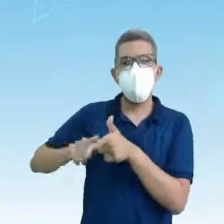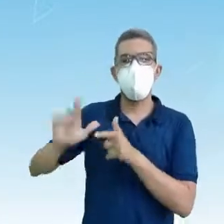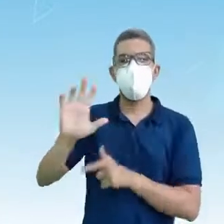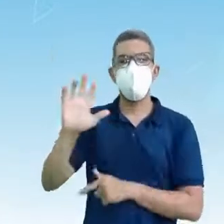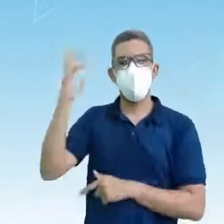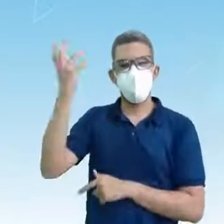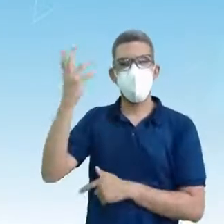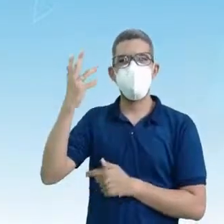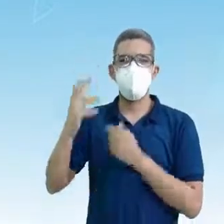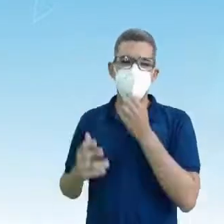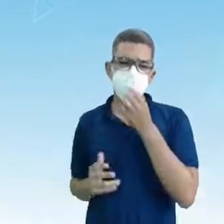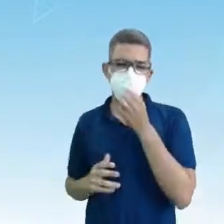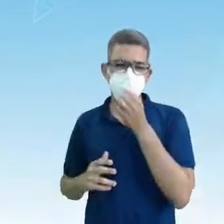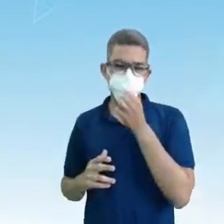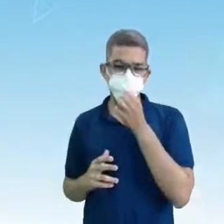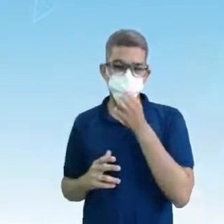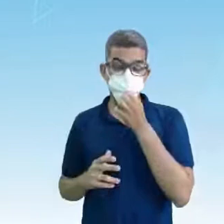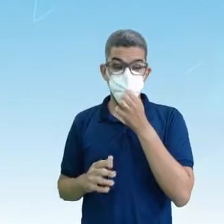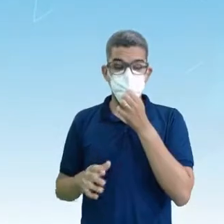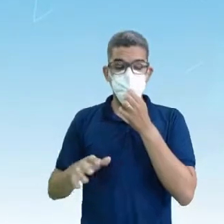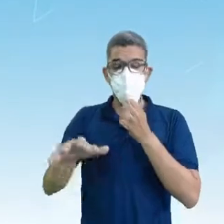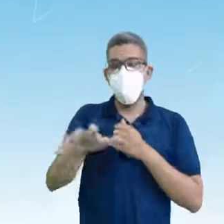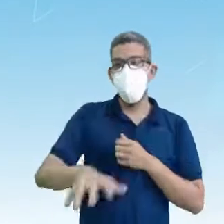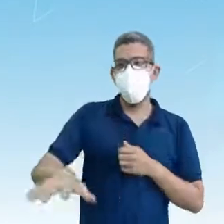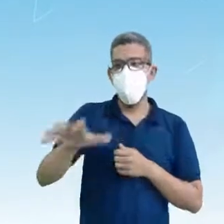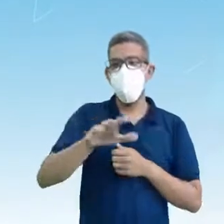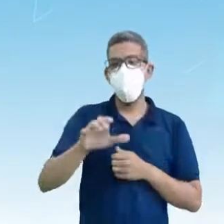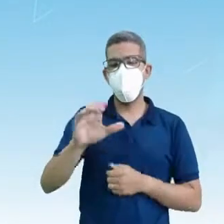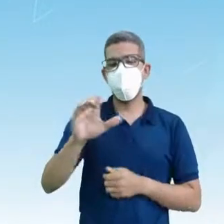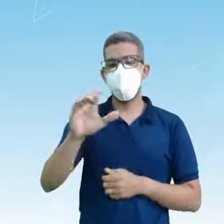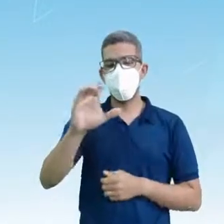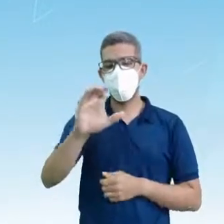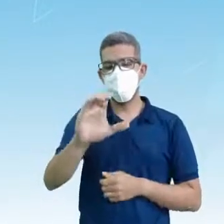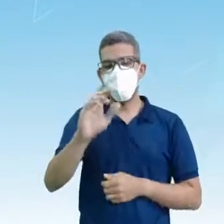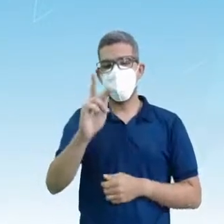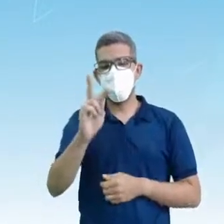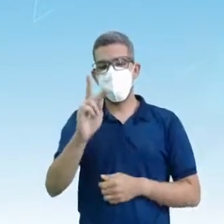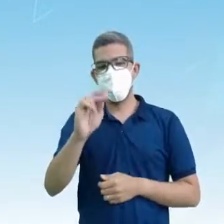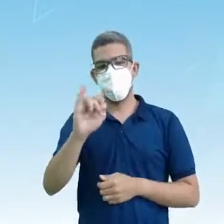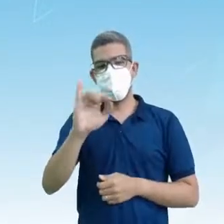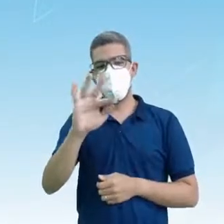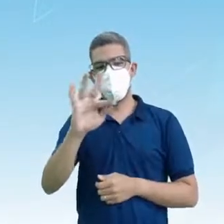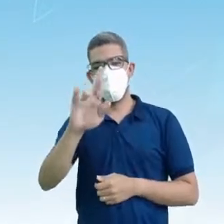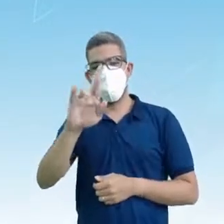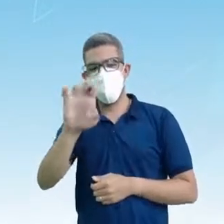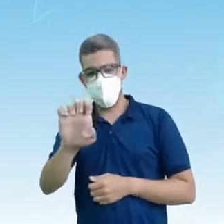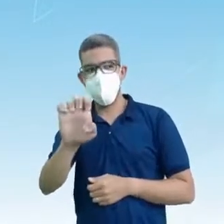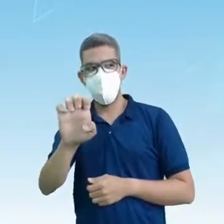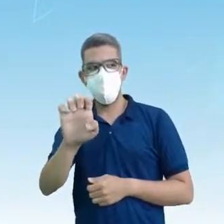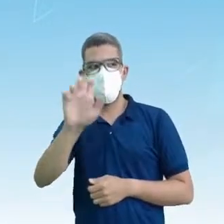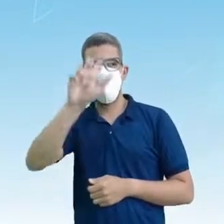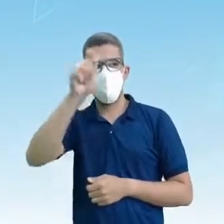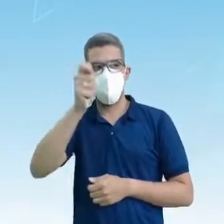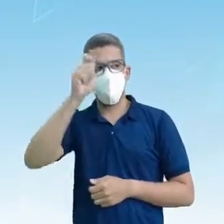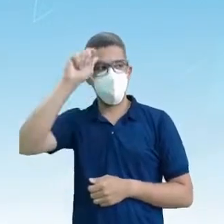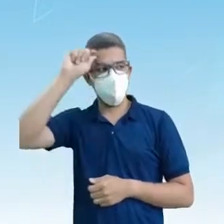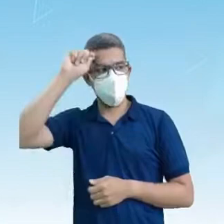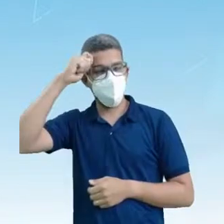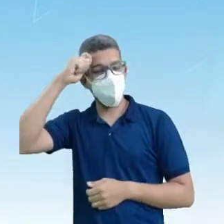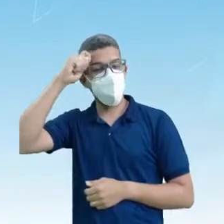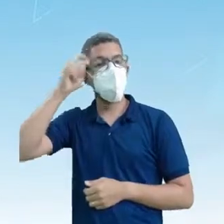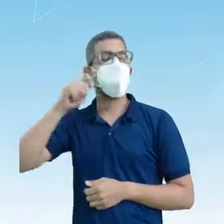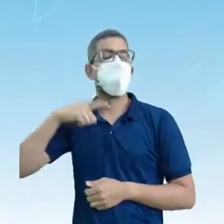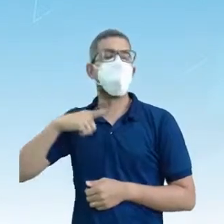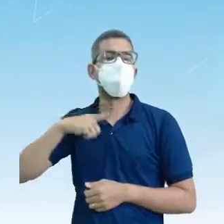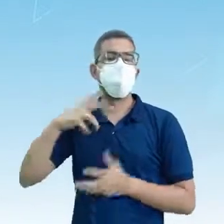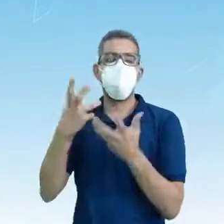climáticas. A região ali conhecida como Chifre da África é a que mais sofre em decorrência da